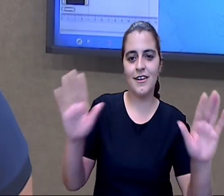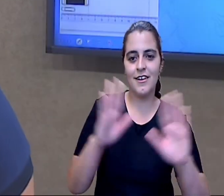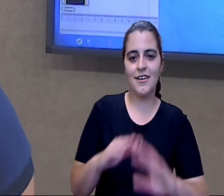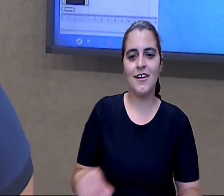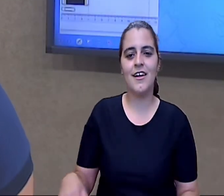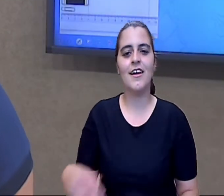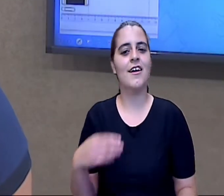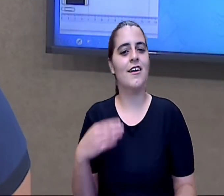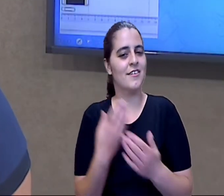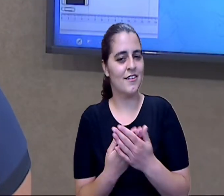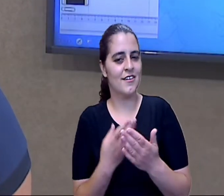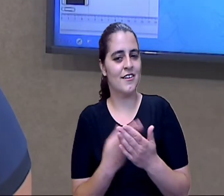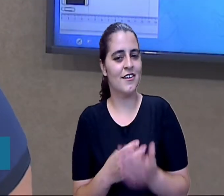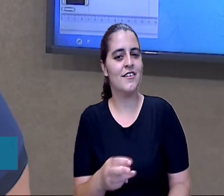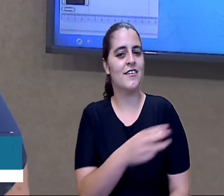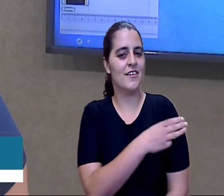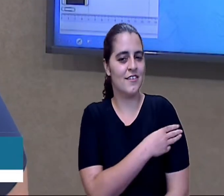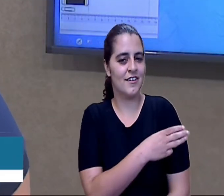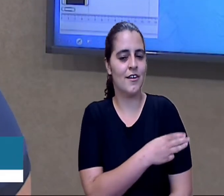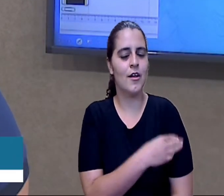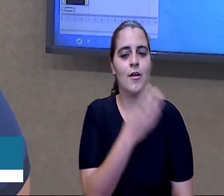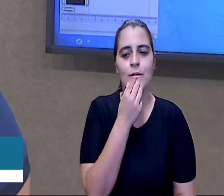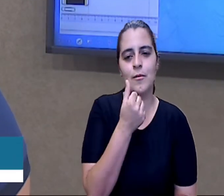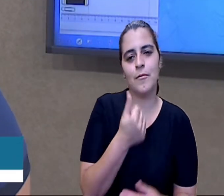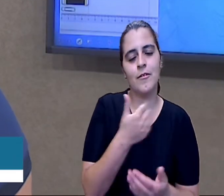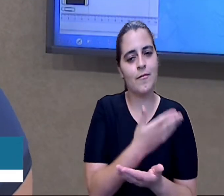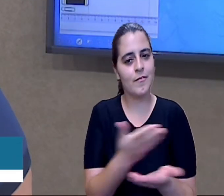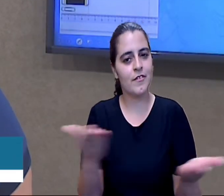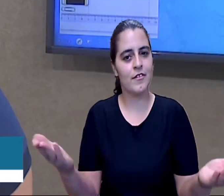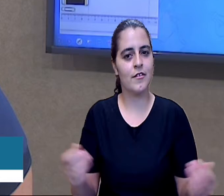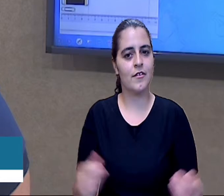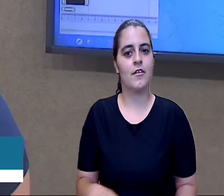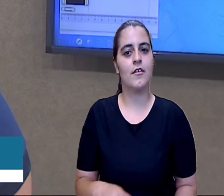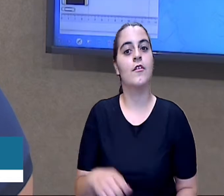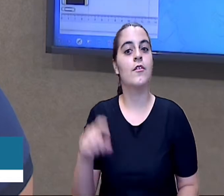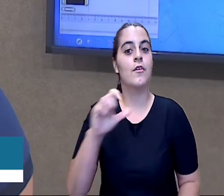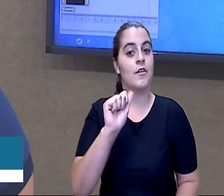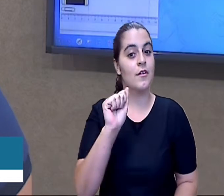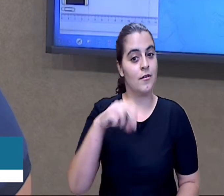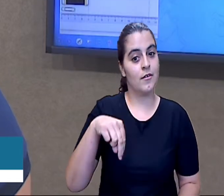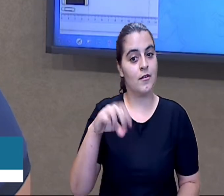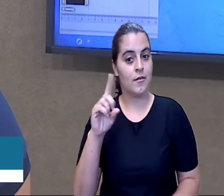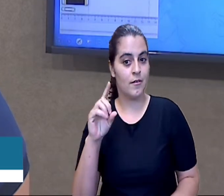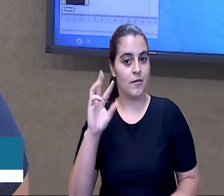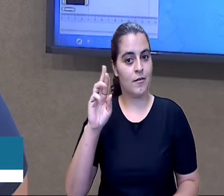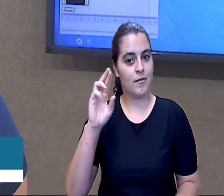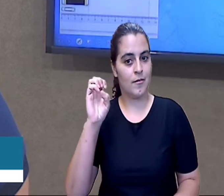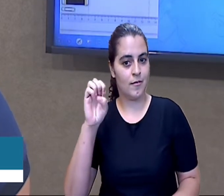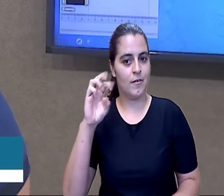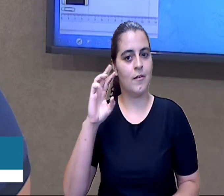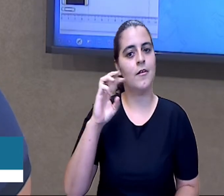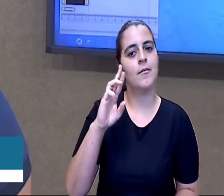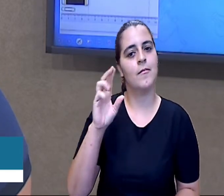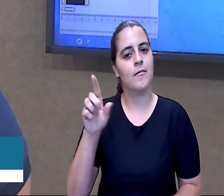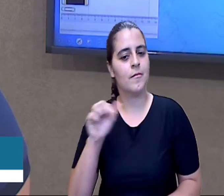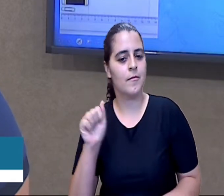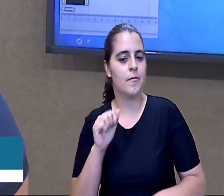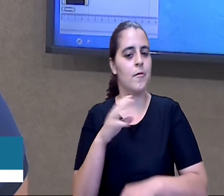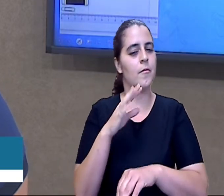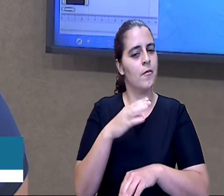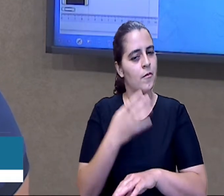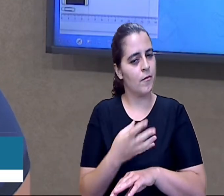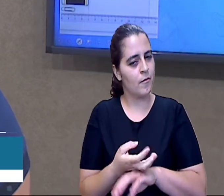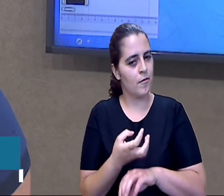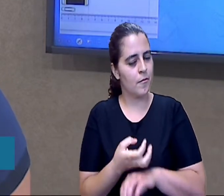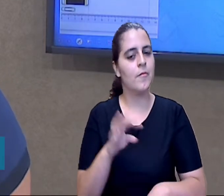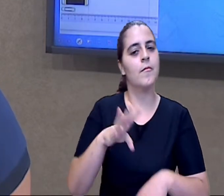Olá, estudantes do terceiro ano, tudo bem com vocês? Eu sou Andresa Amorim, professora de matemática para o terceiro